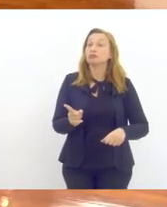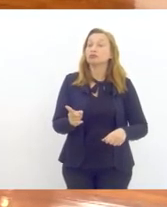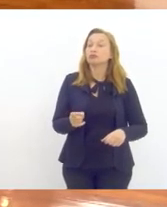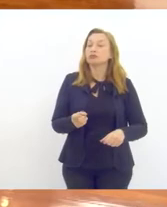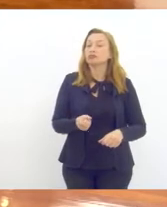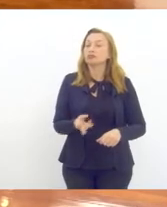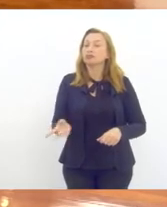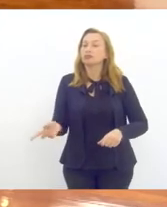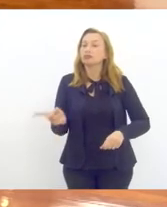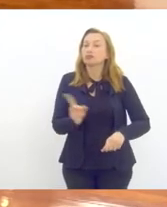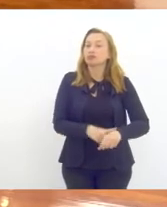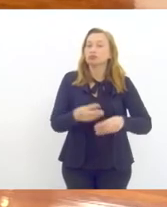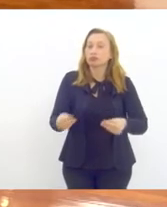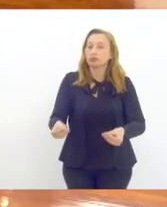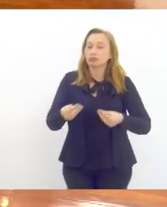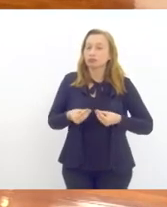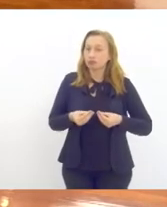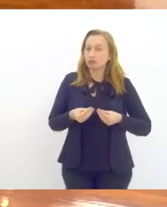técnicas?